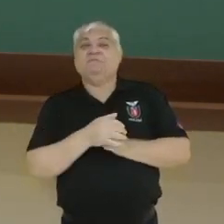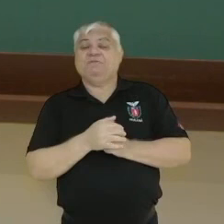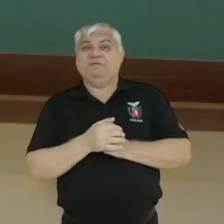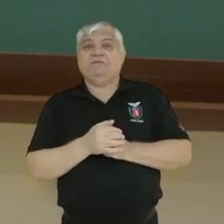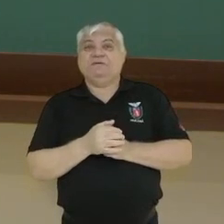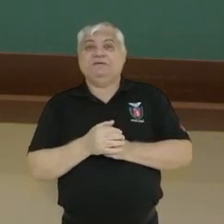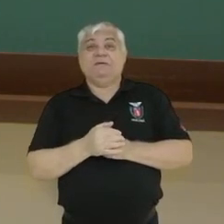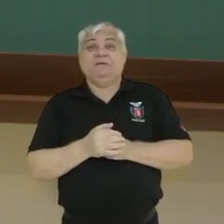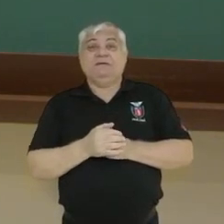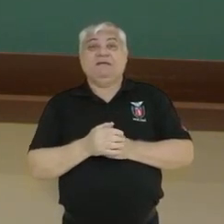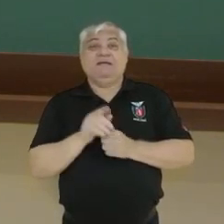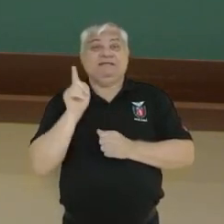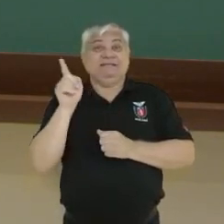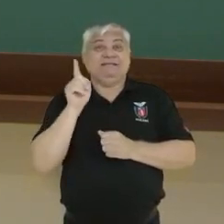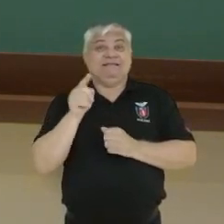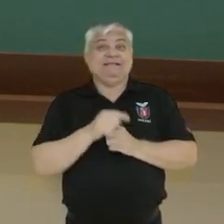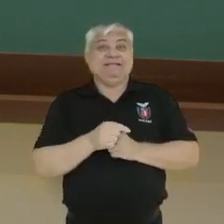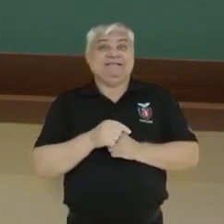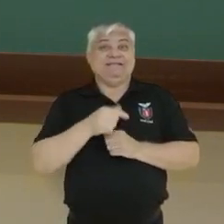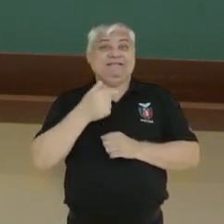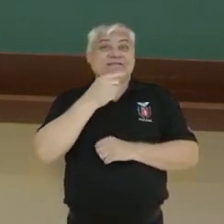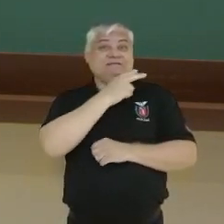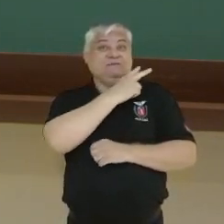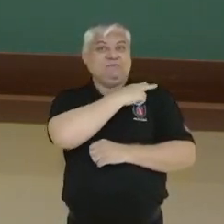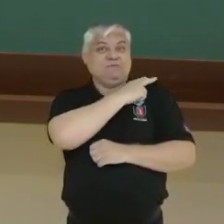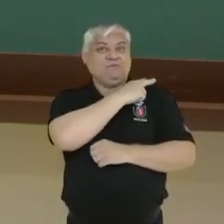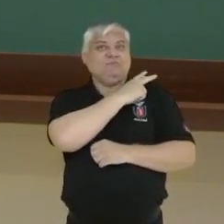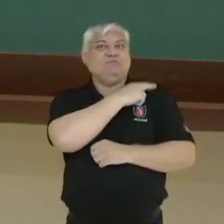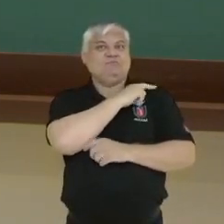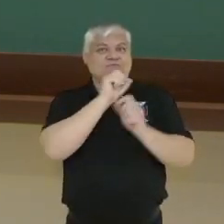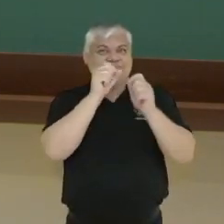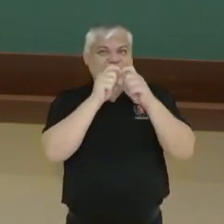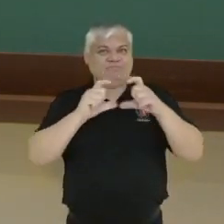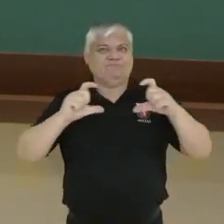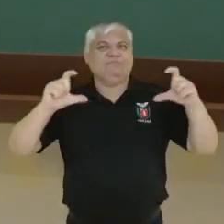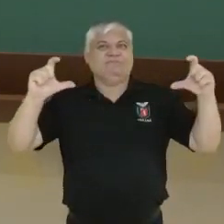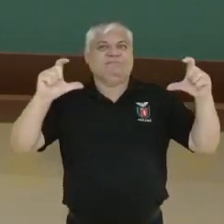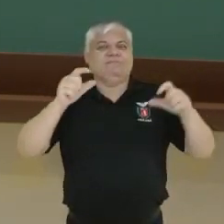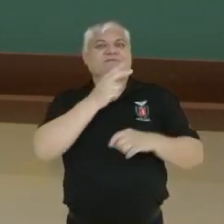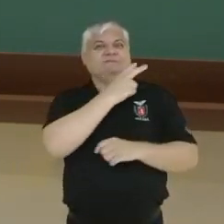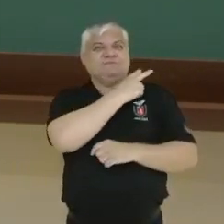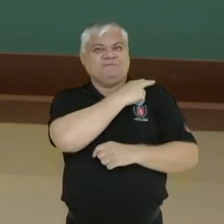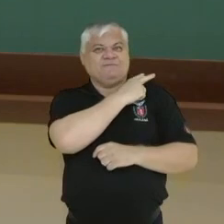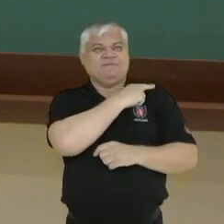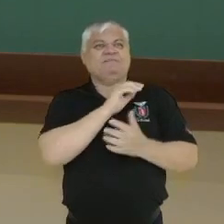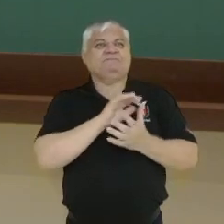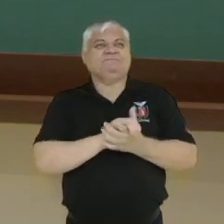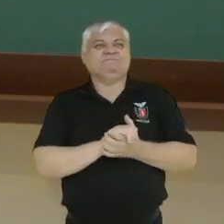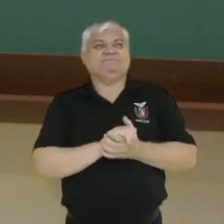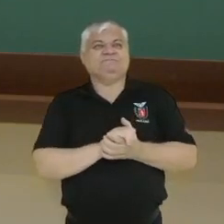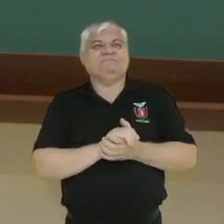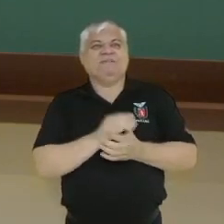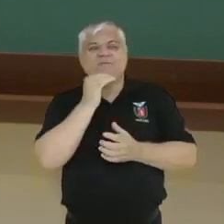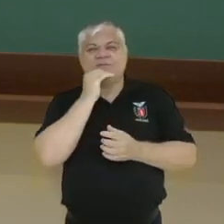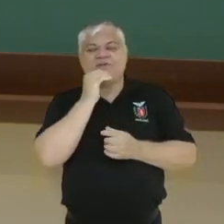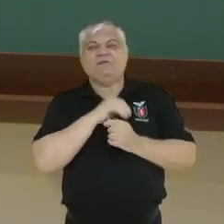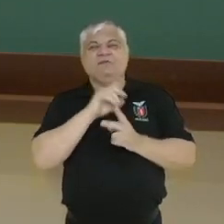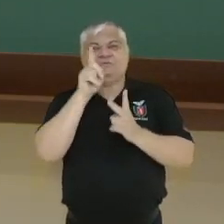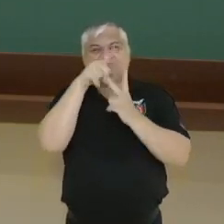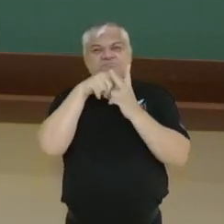numa equação de segundo grau. Essa equação de segundo grau, resolvemos por Bhaskara. Aplicando aqui